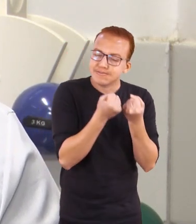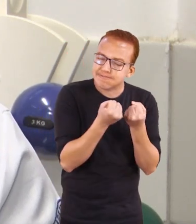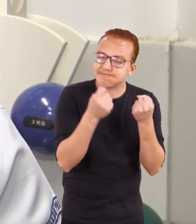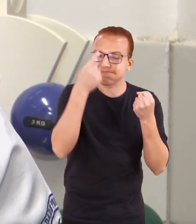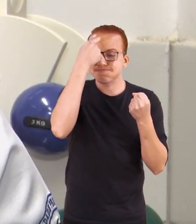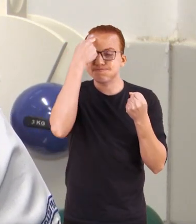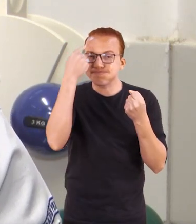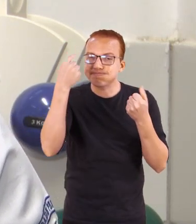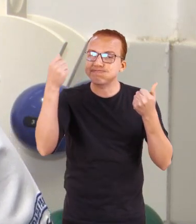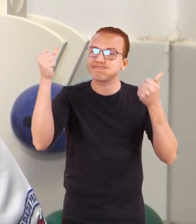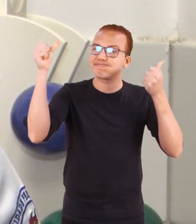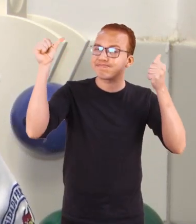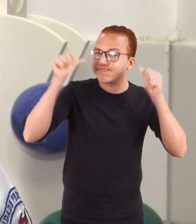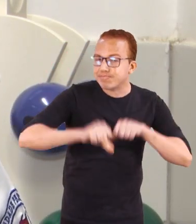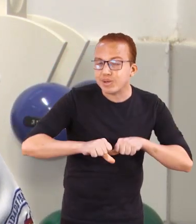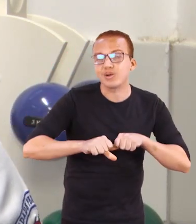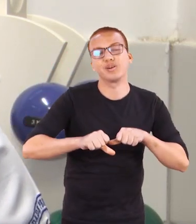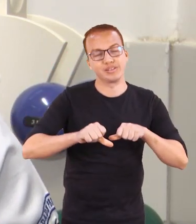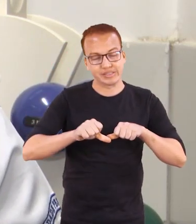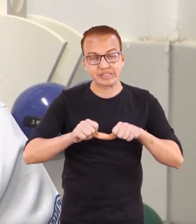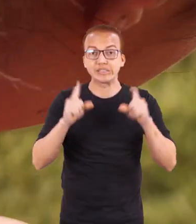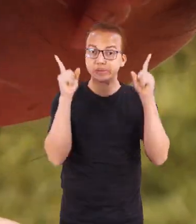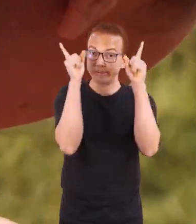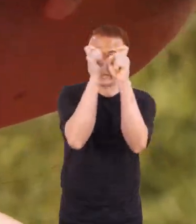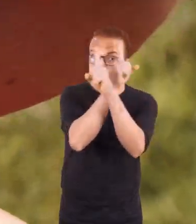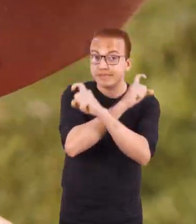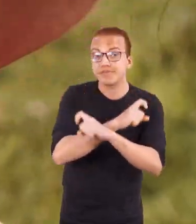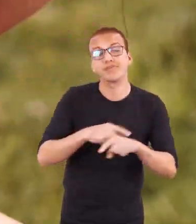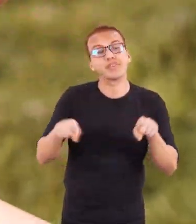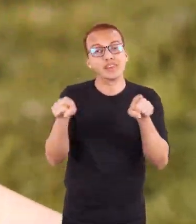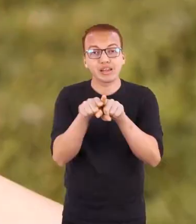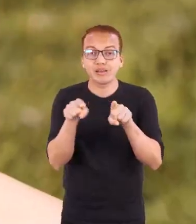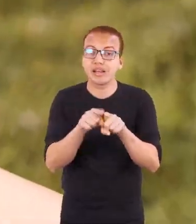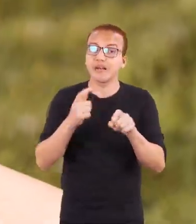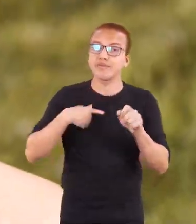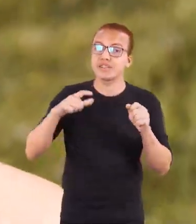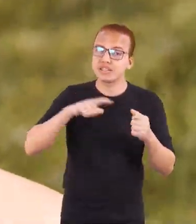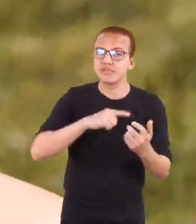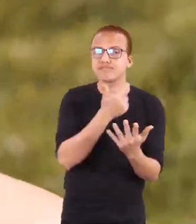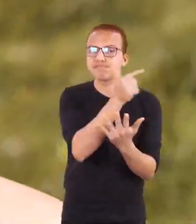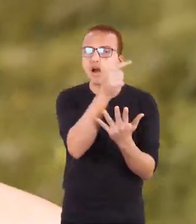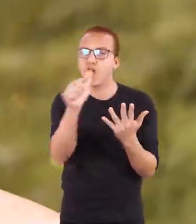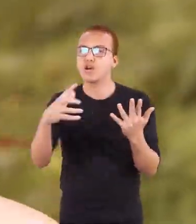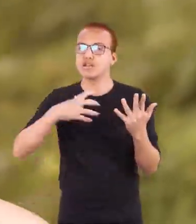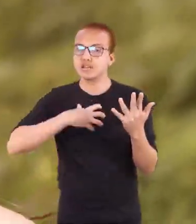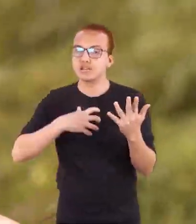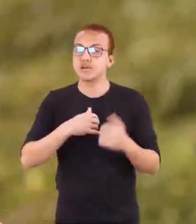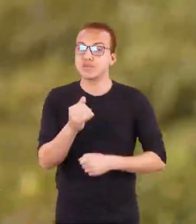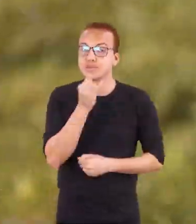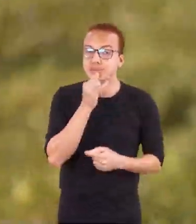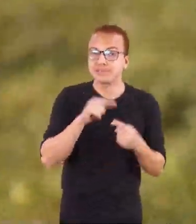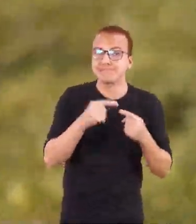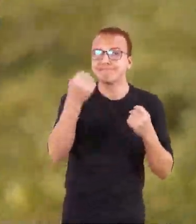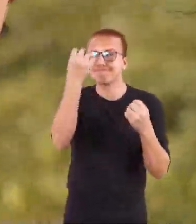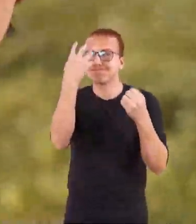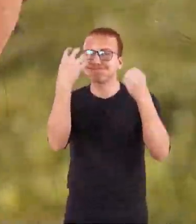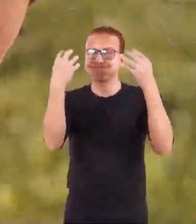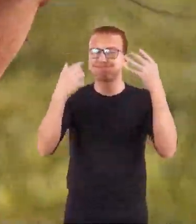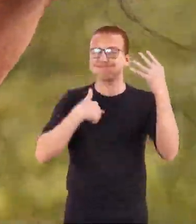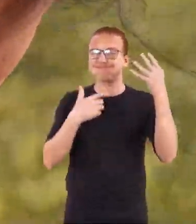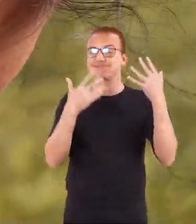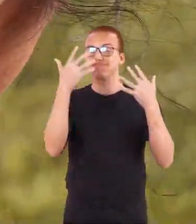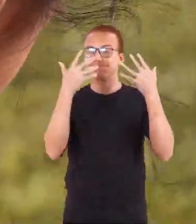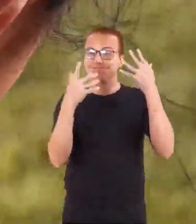nem manter ali as atividades rotineiras porque a dor piora e muitas vezes tá aí com alguns sintomas Associados como a intolerância